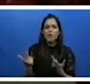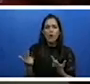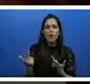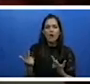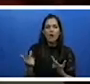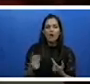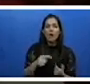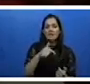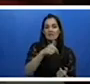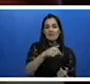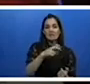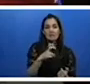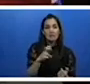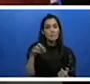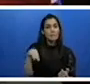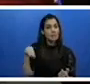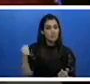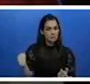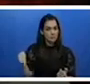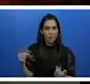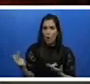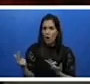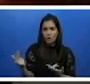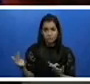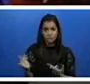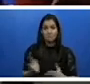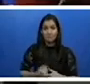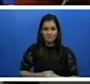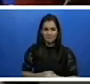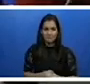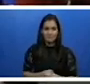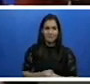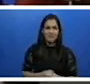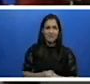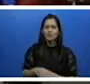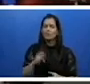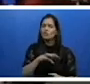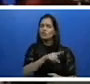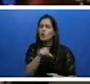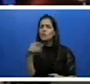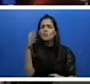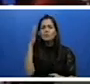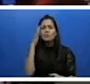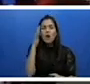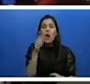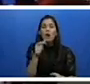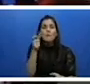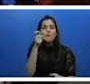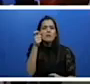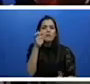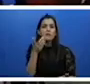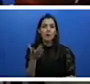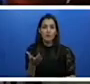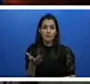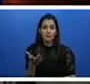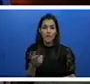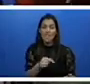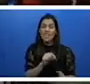a 75 milímetros. Então, só para vocês observarem que